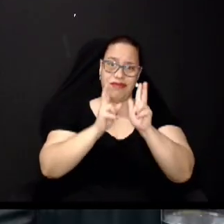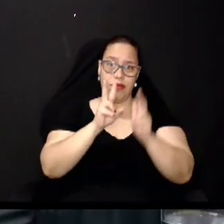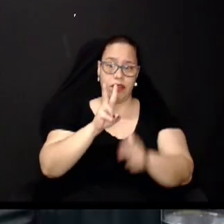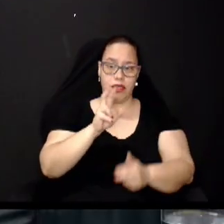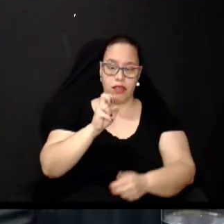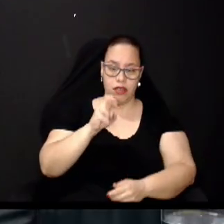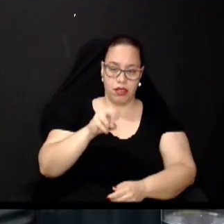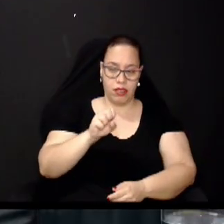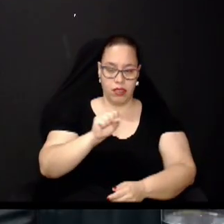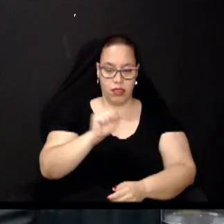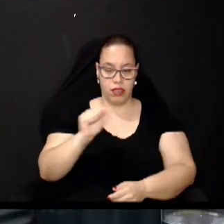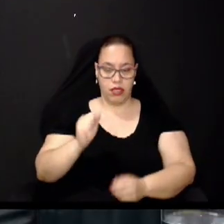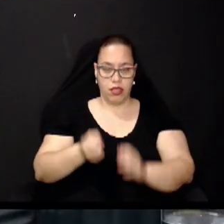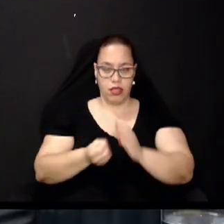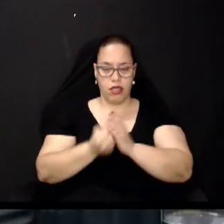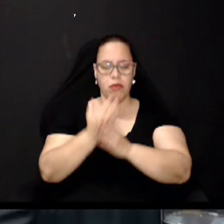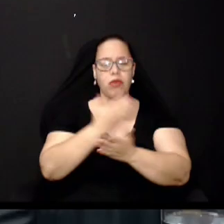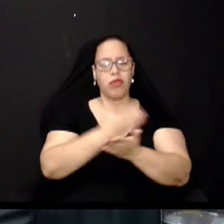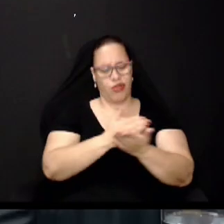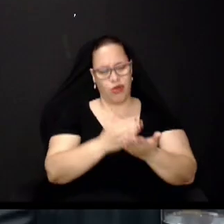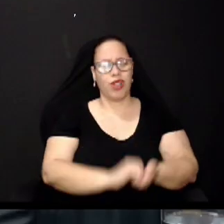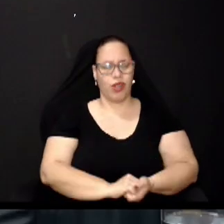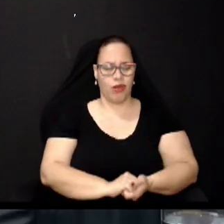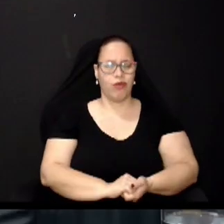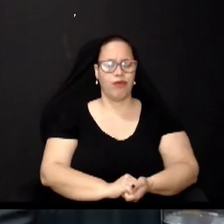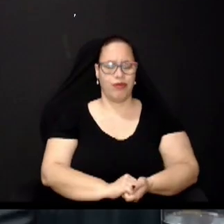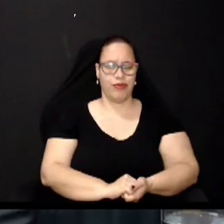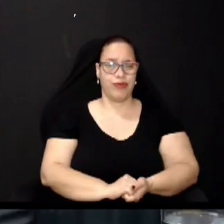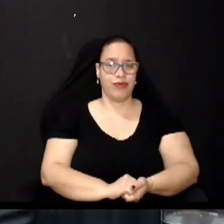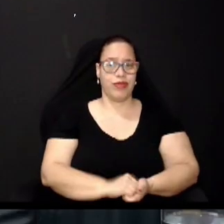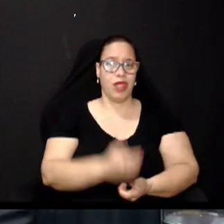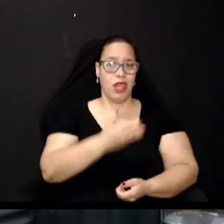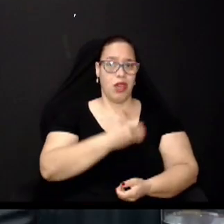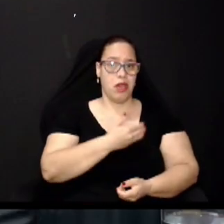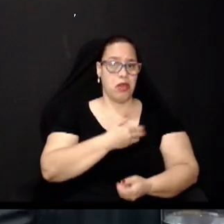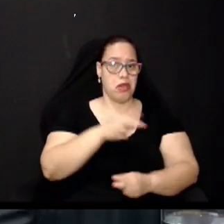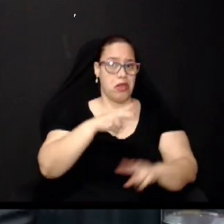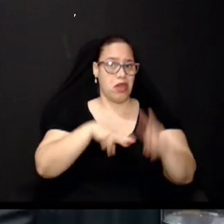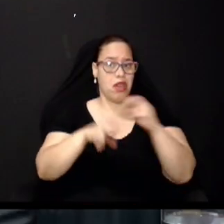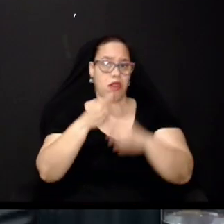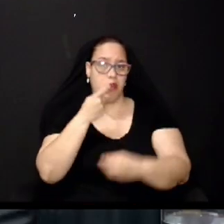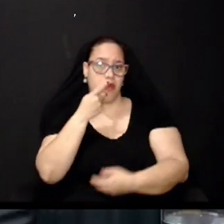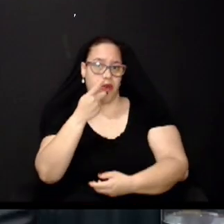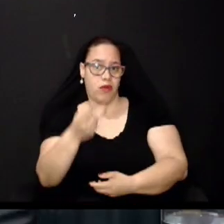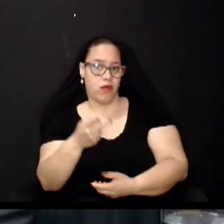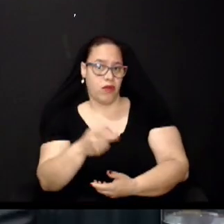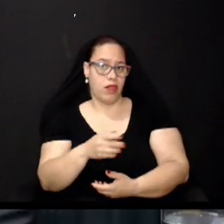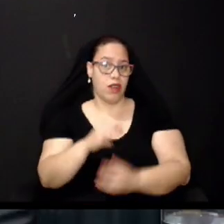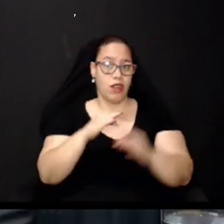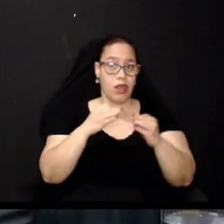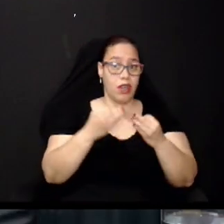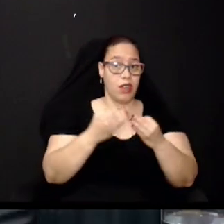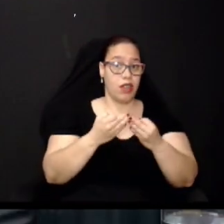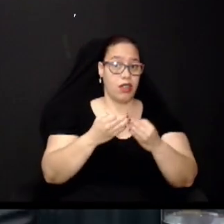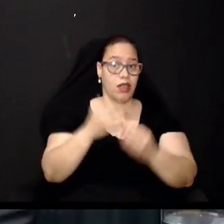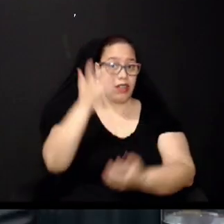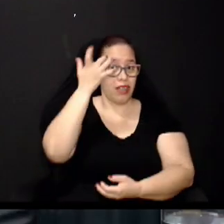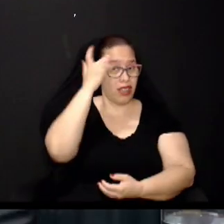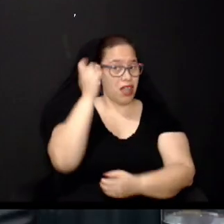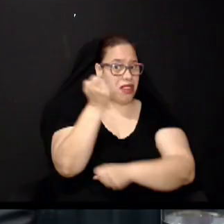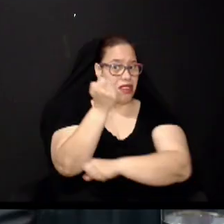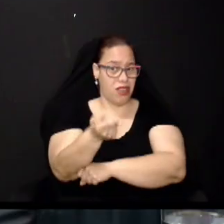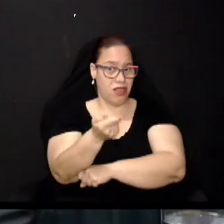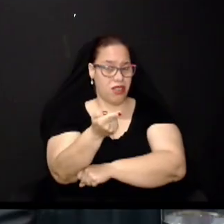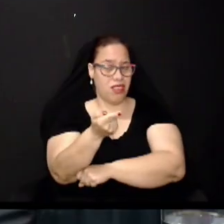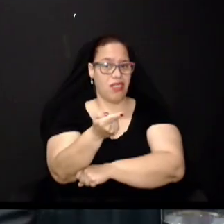eles aparecem no começo, né? Eles estão ali, uma amiga observa, não fala, a família falou, eu achei isso estranho,